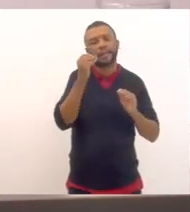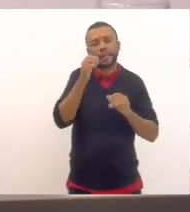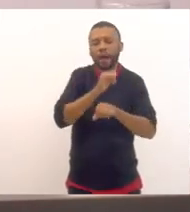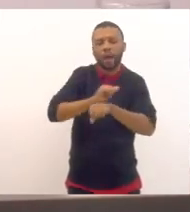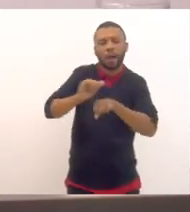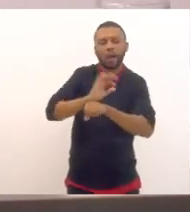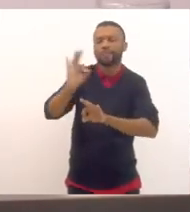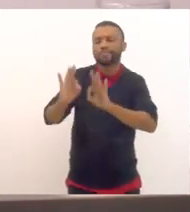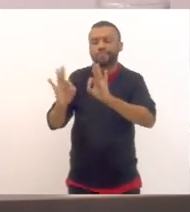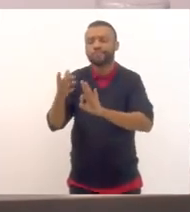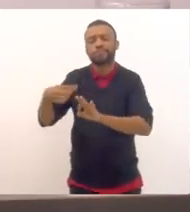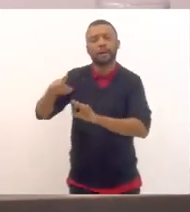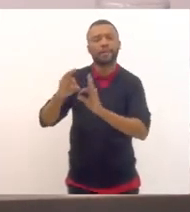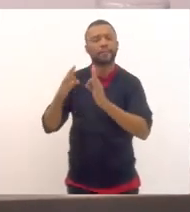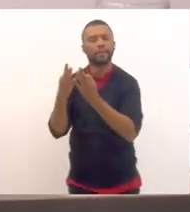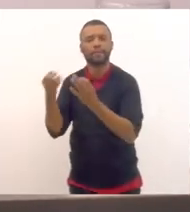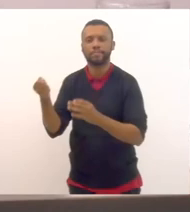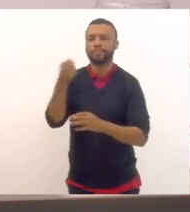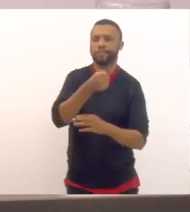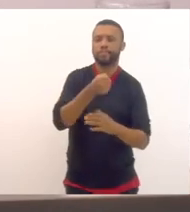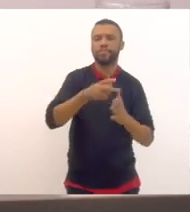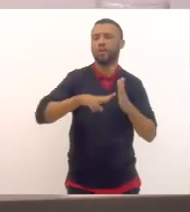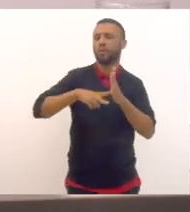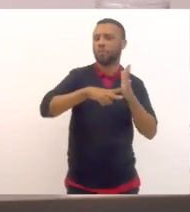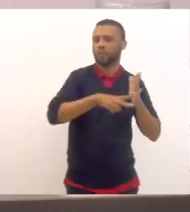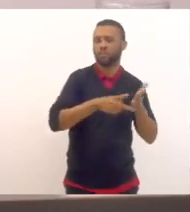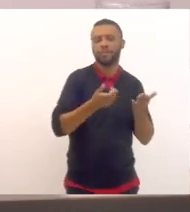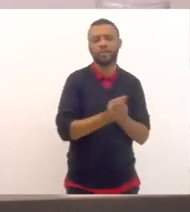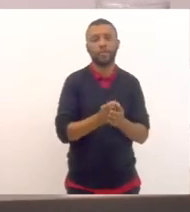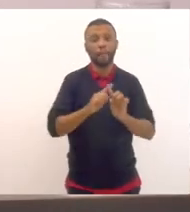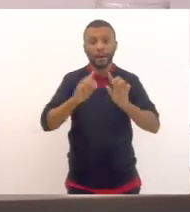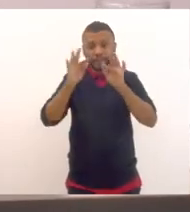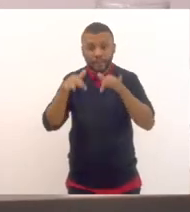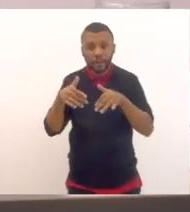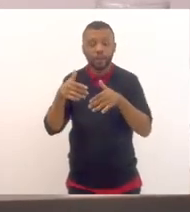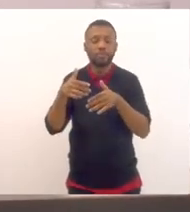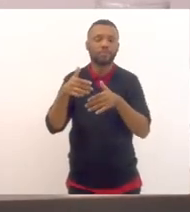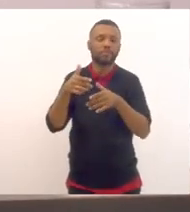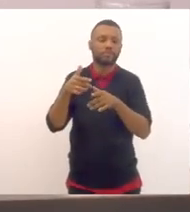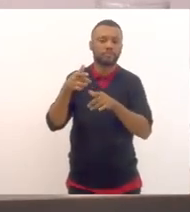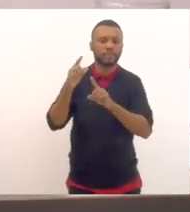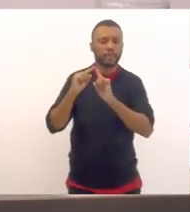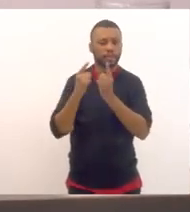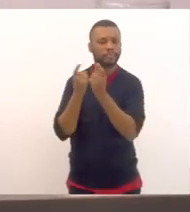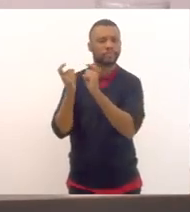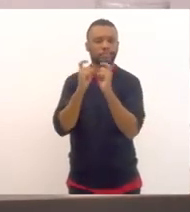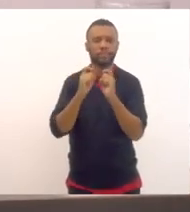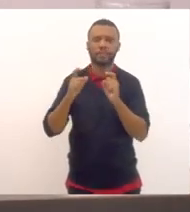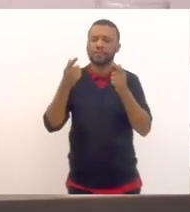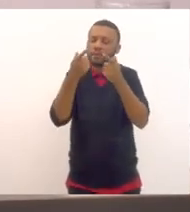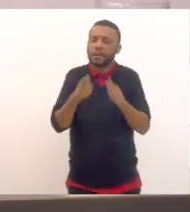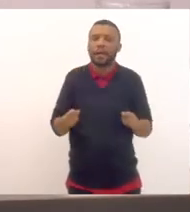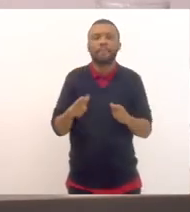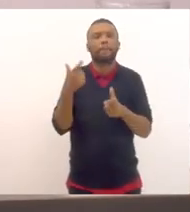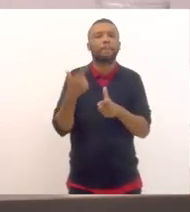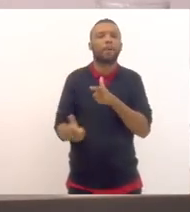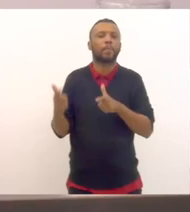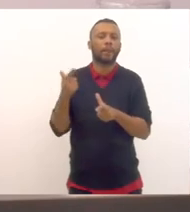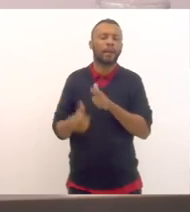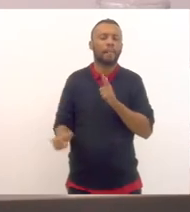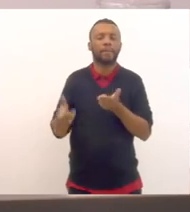mas de alguma forma a gente chegar até o final da ccpy uma solução Esse é um grave problema um gravíssimo problema